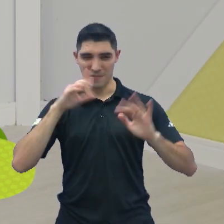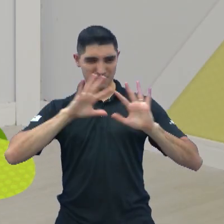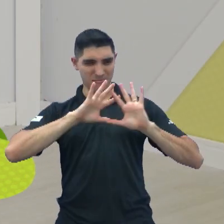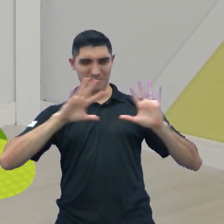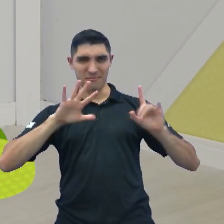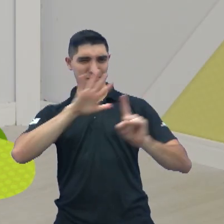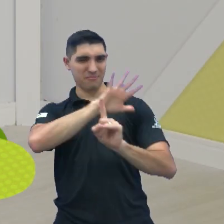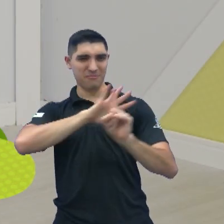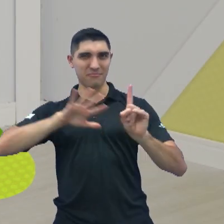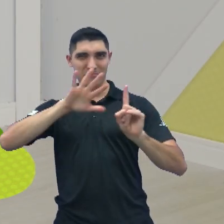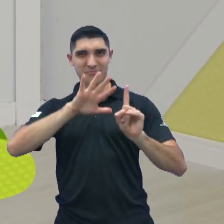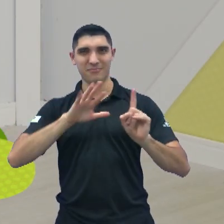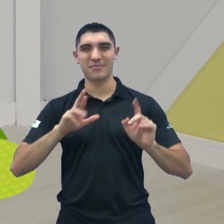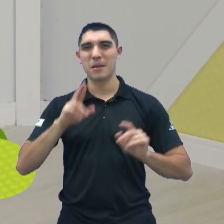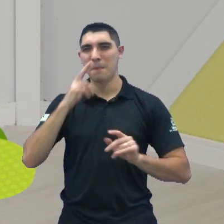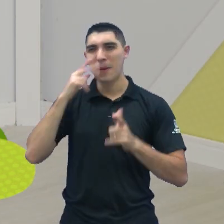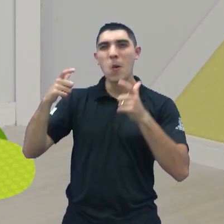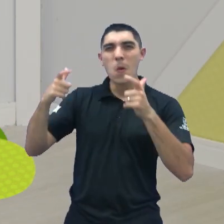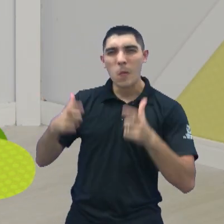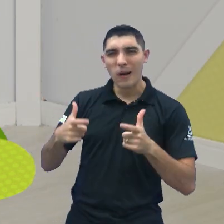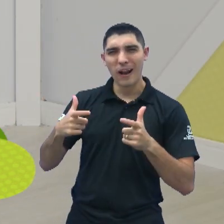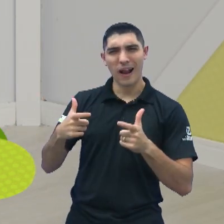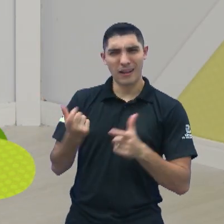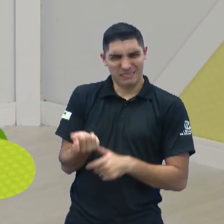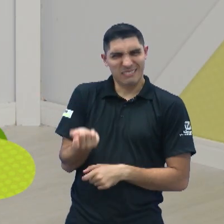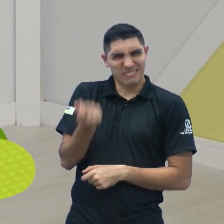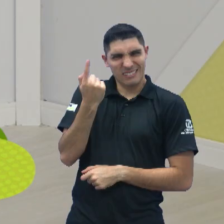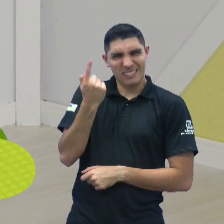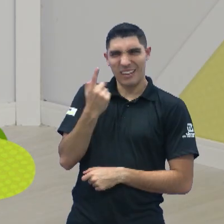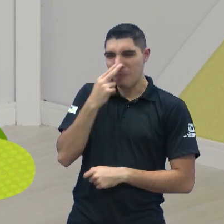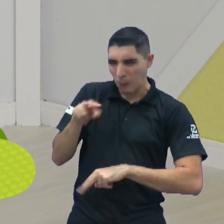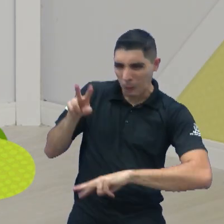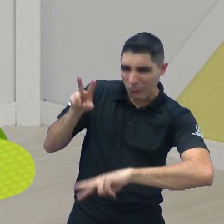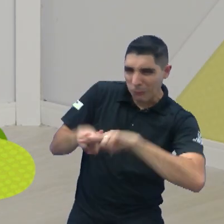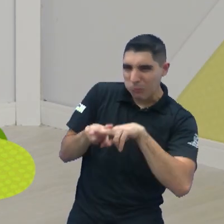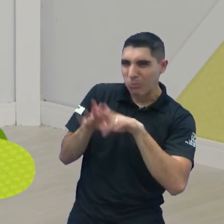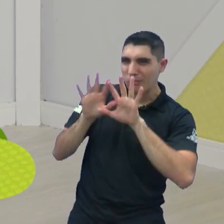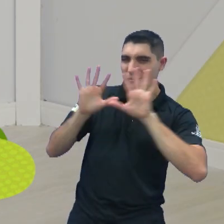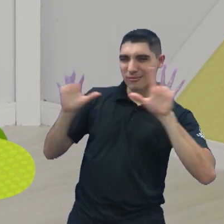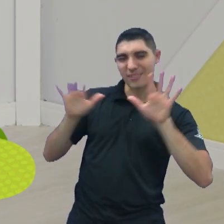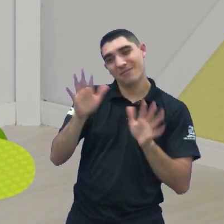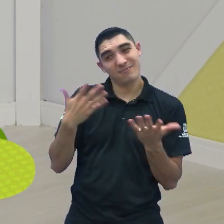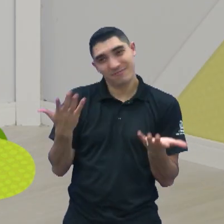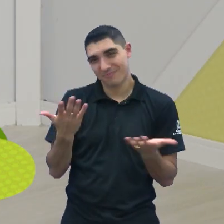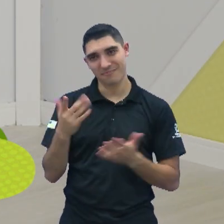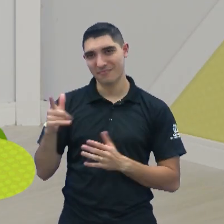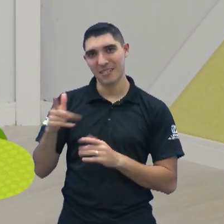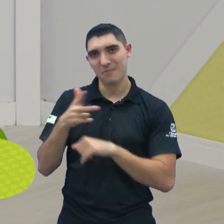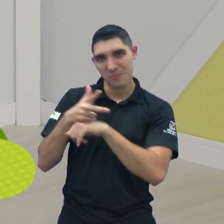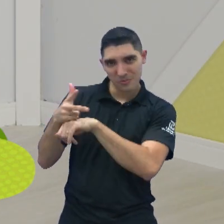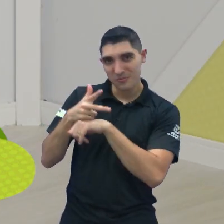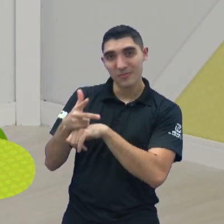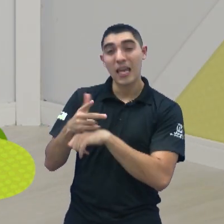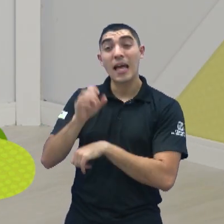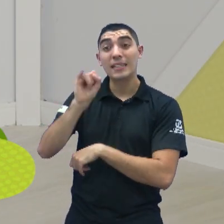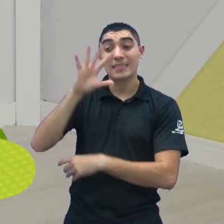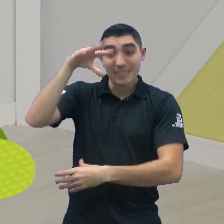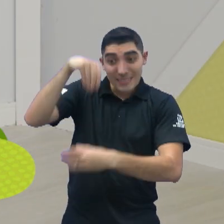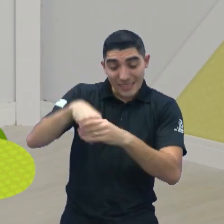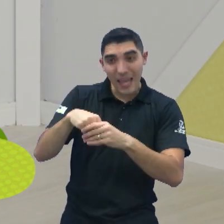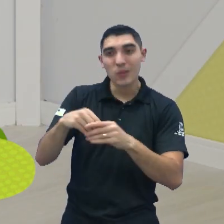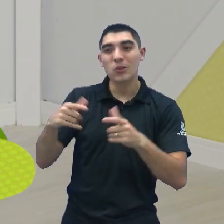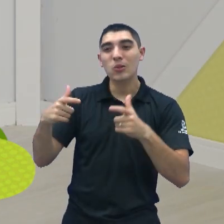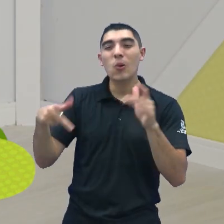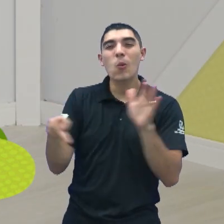um cativeiro mesmo, parece ali, mas não é, a parte de fora o Celso Gomes gravou com ele, se gravasse dentro do vestiário ia ser uma barulheira danada,